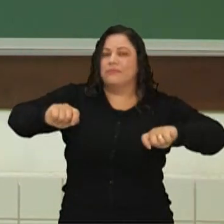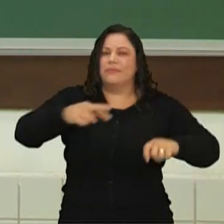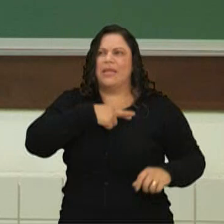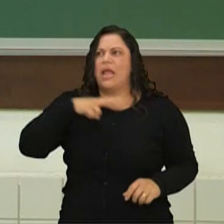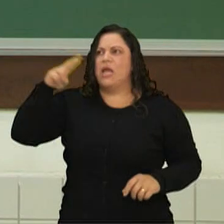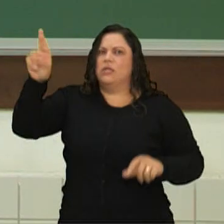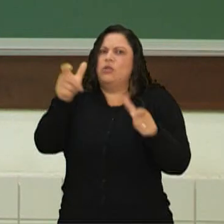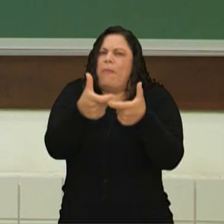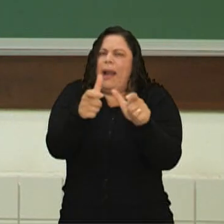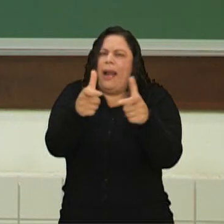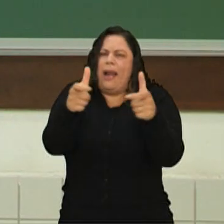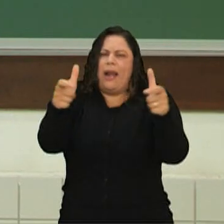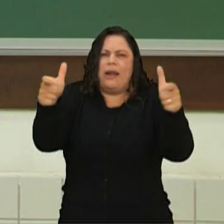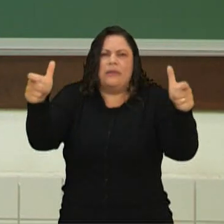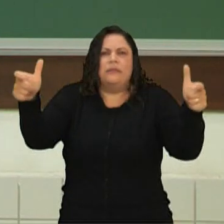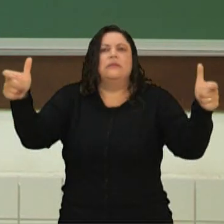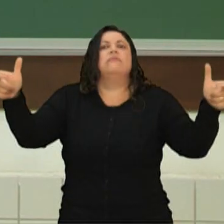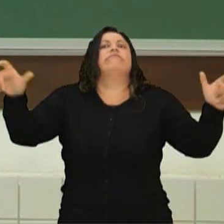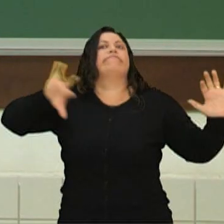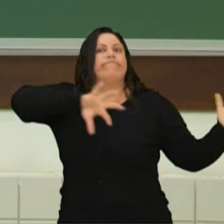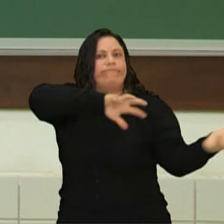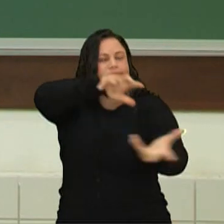cultura do muçulmano. Tá?